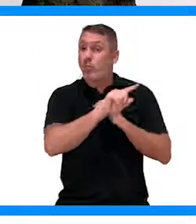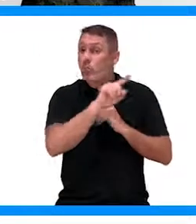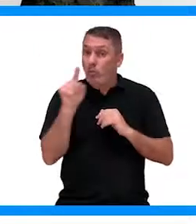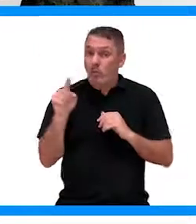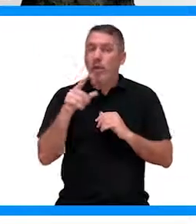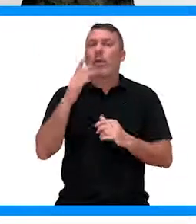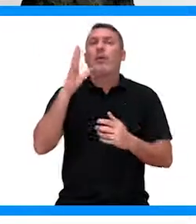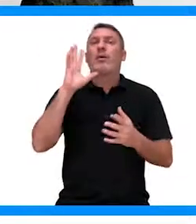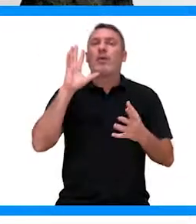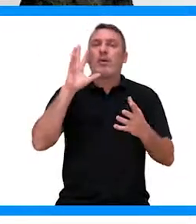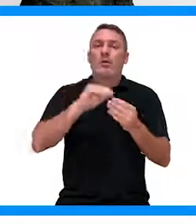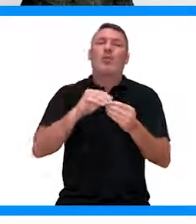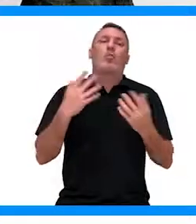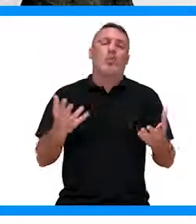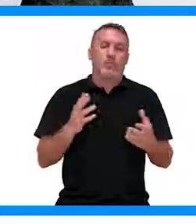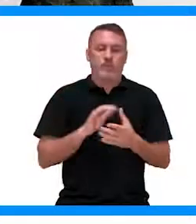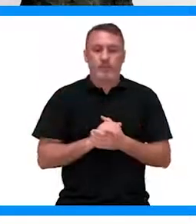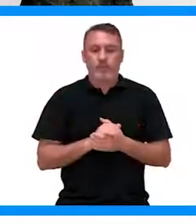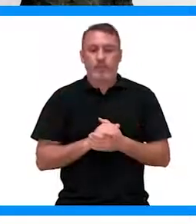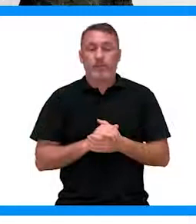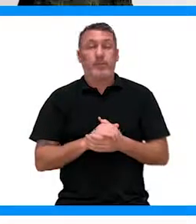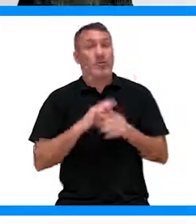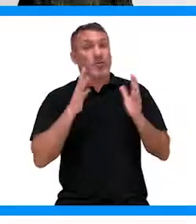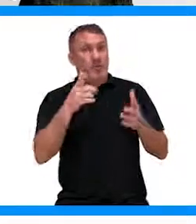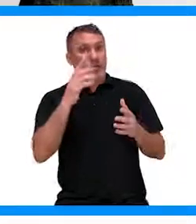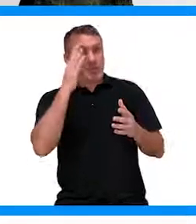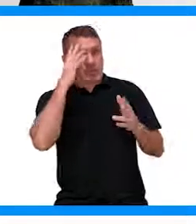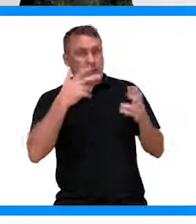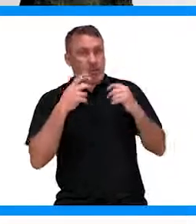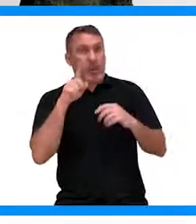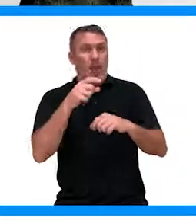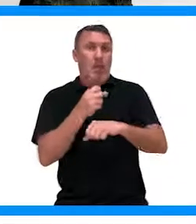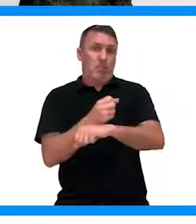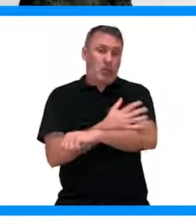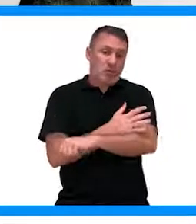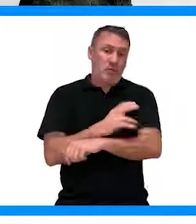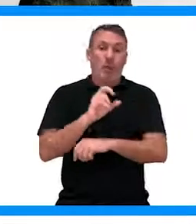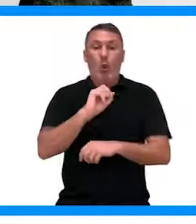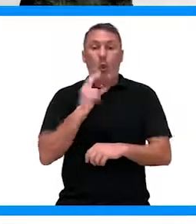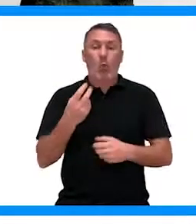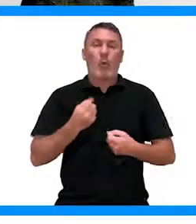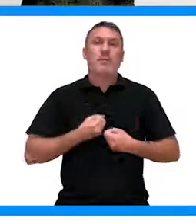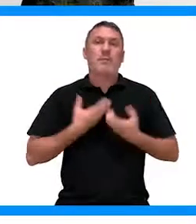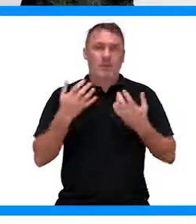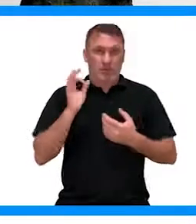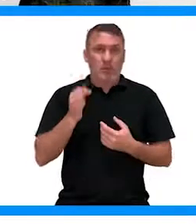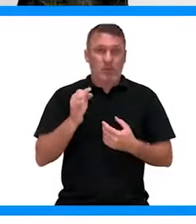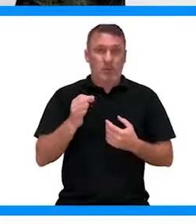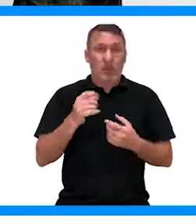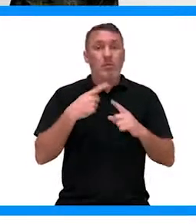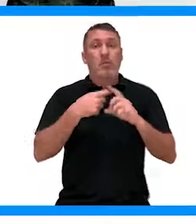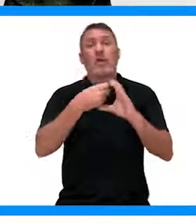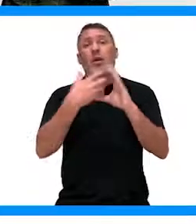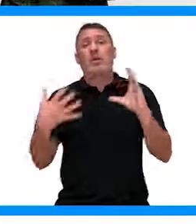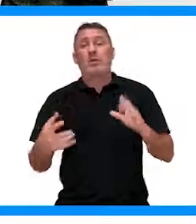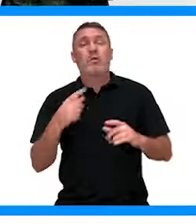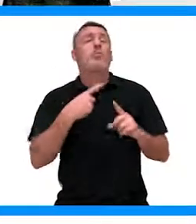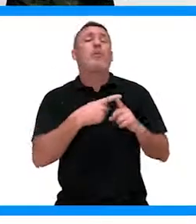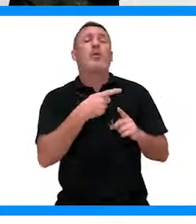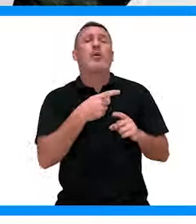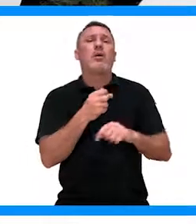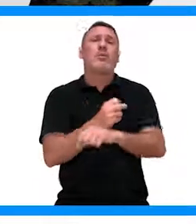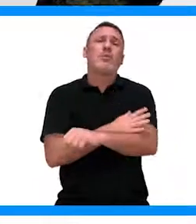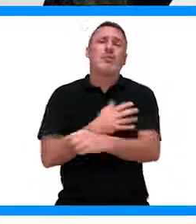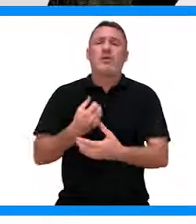completo para ver qual é a abordagem dele. Então, a gente já pode observar que é emotiva ou expressiva, porque a gente tem, ó,